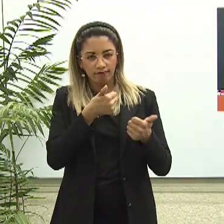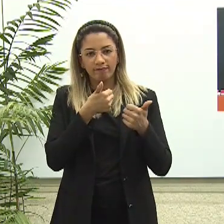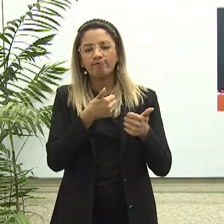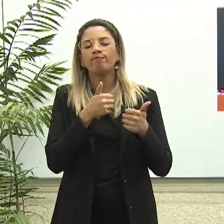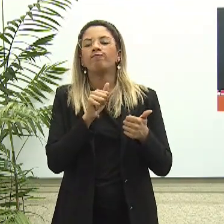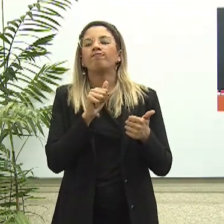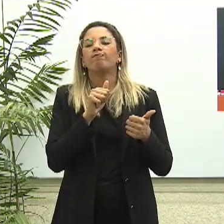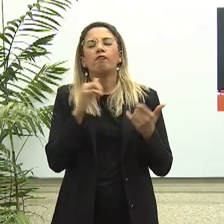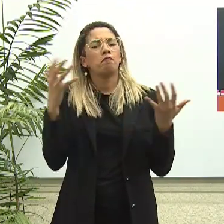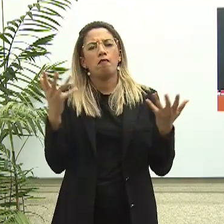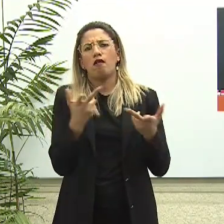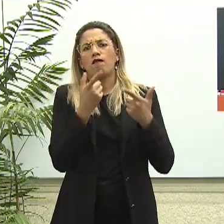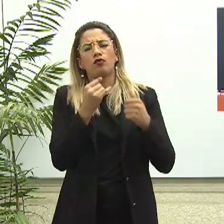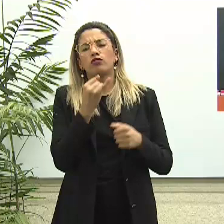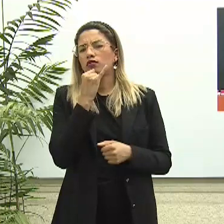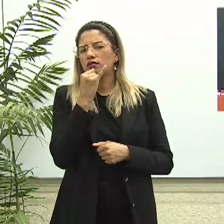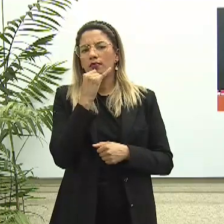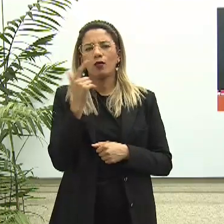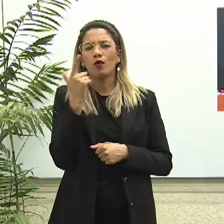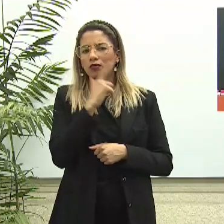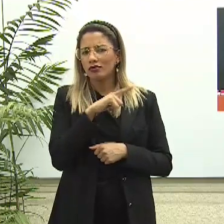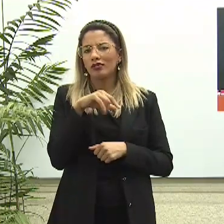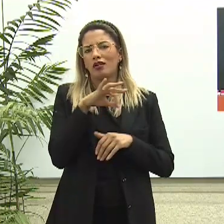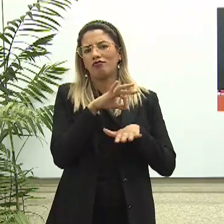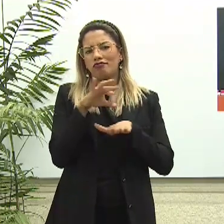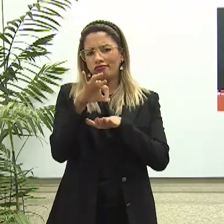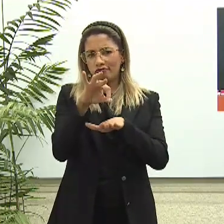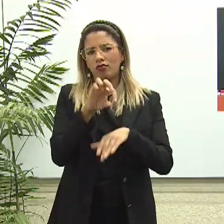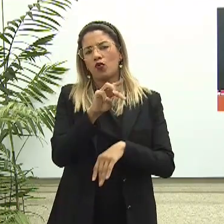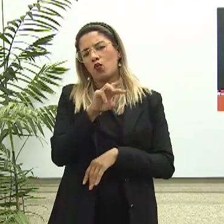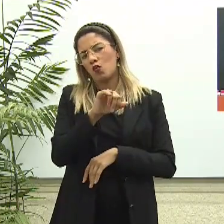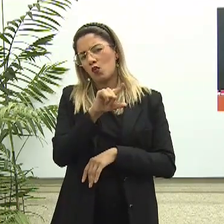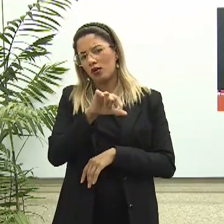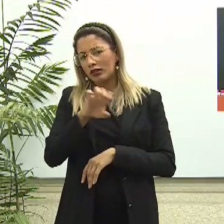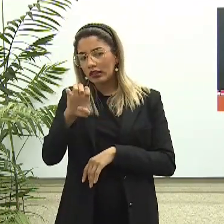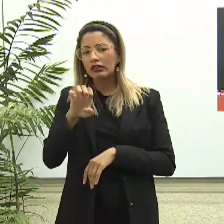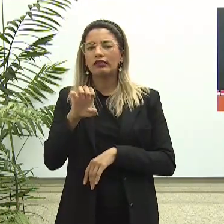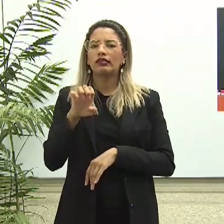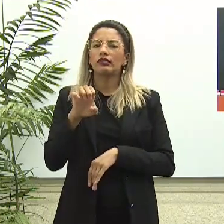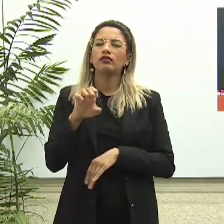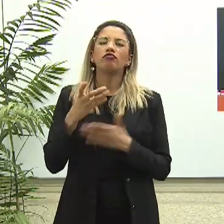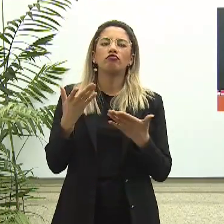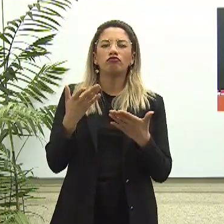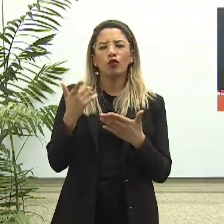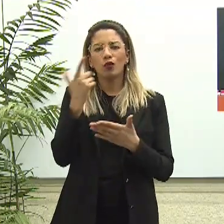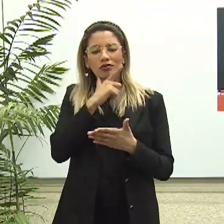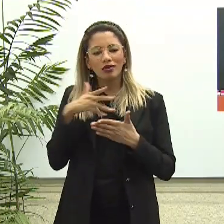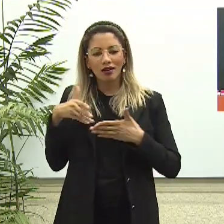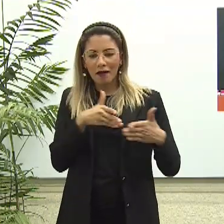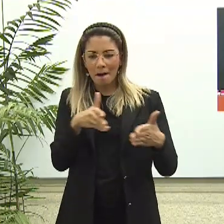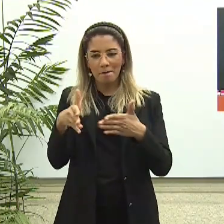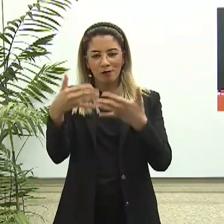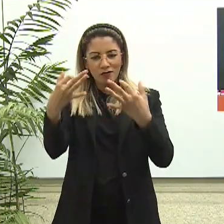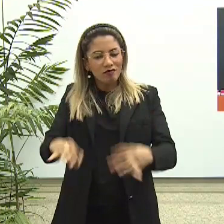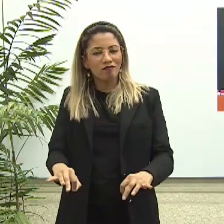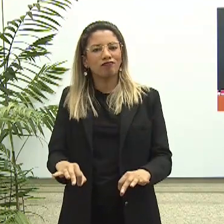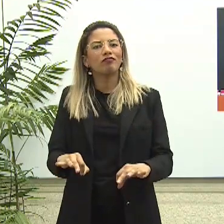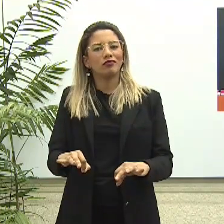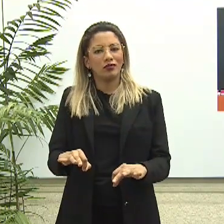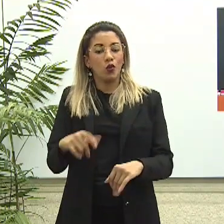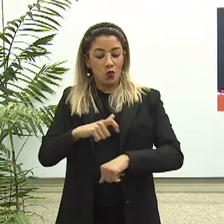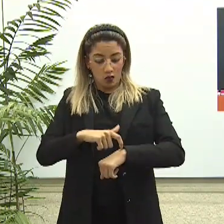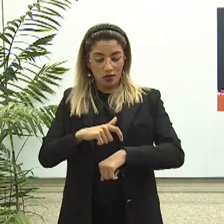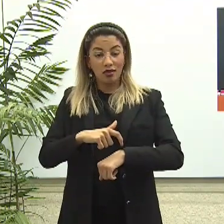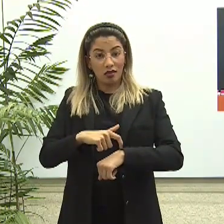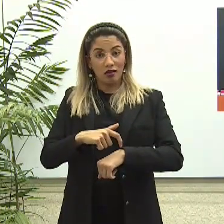poder pegar um um e chegar até aqui e acertar o caminho e e ele calcular com uma margem de erro muito pequena o tempo que eu vou